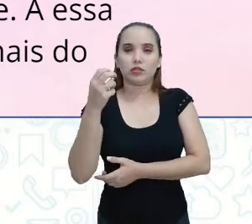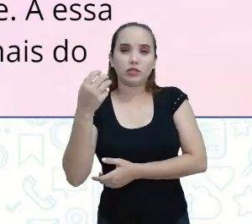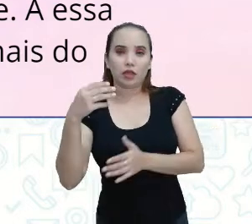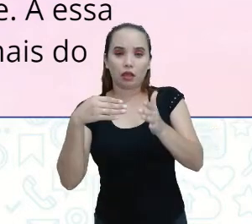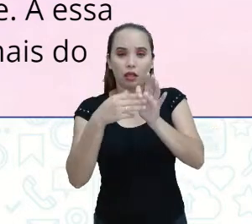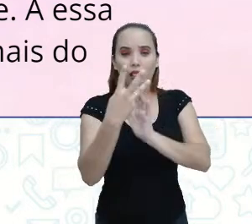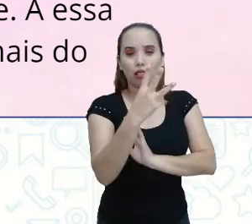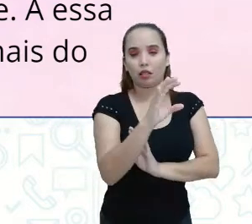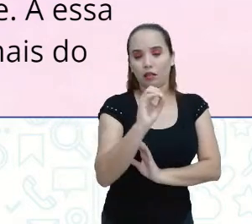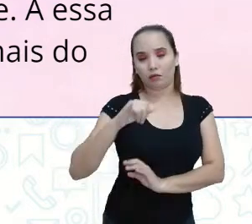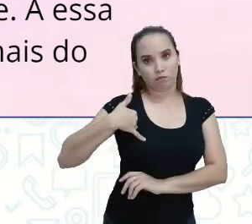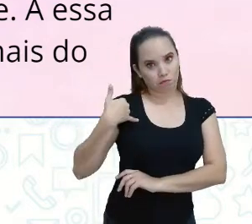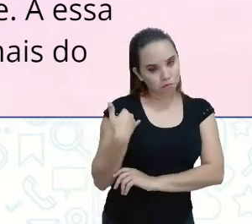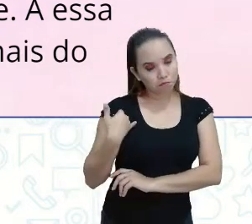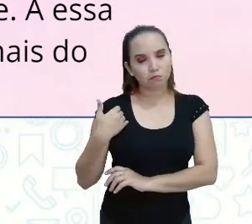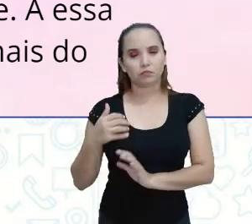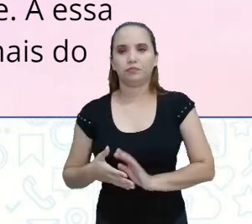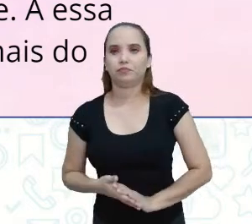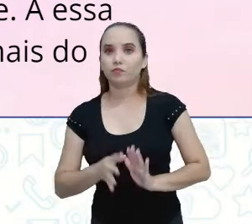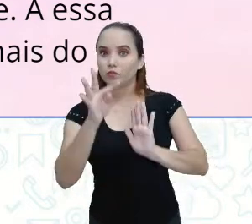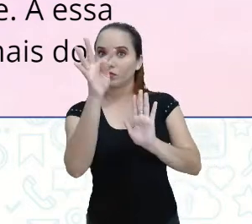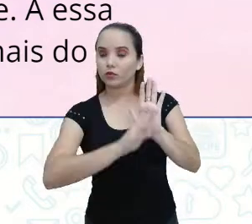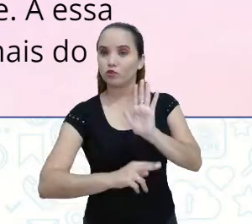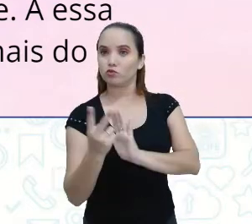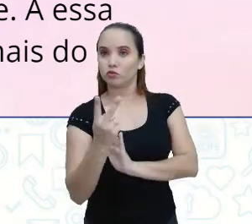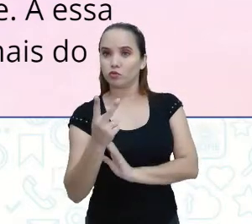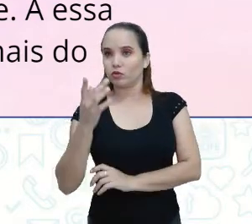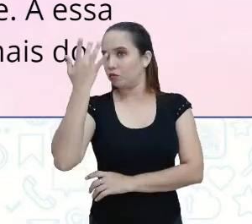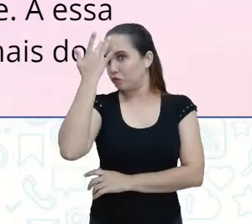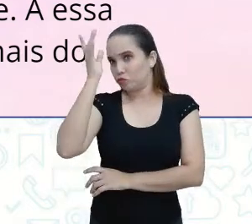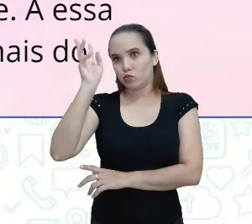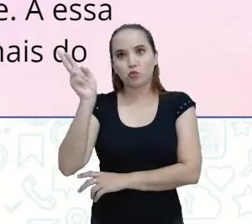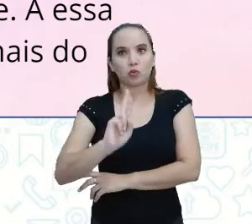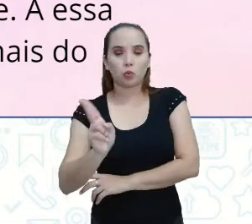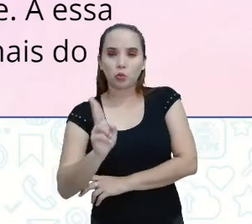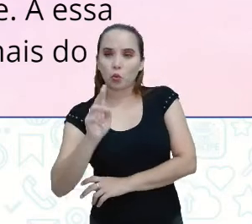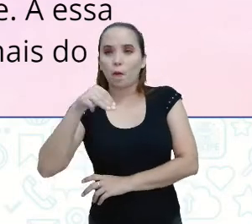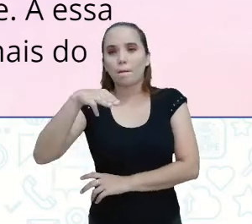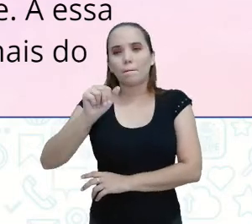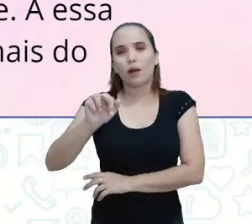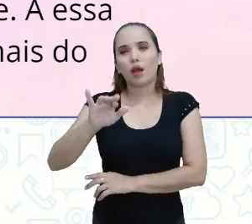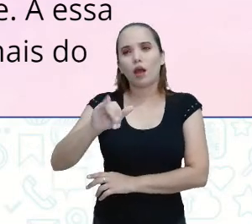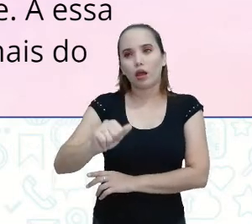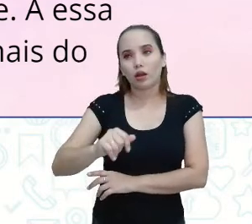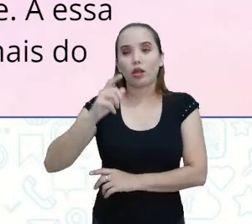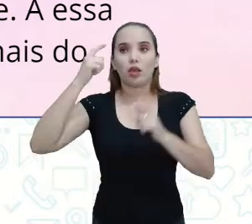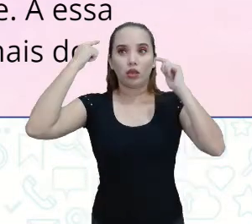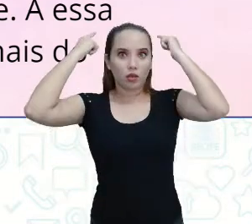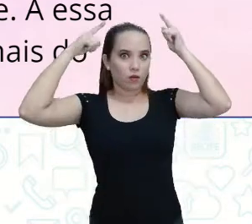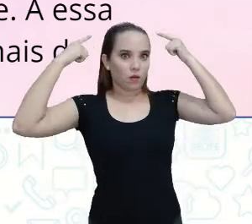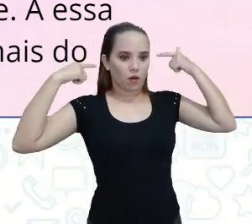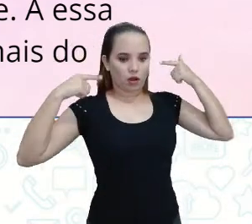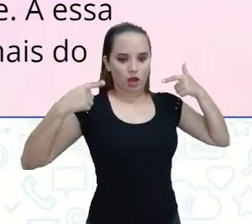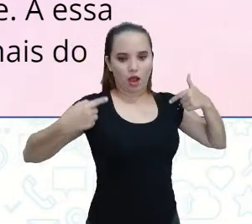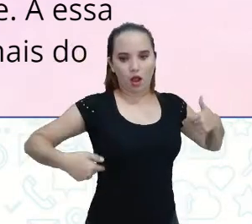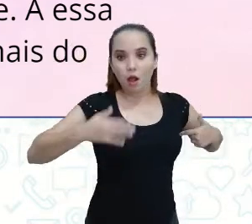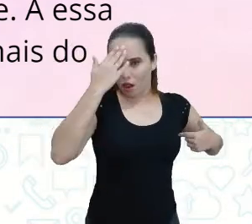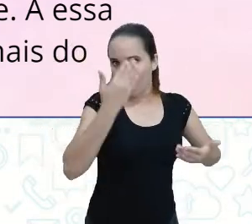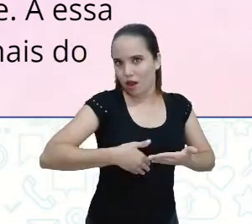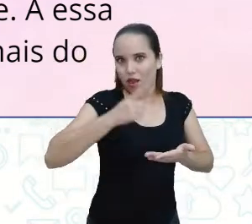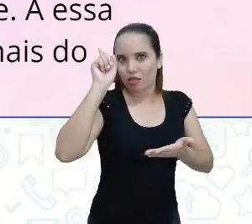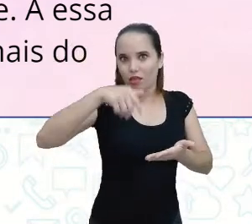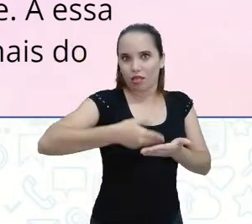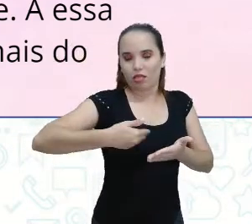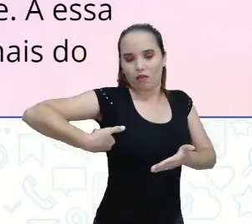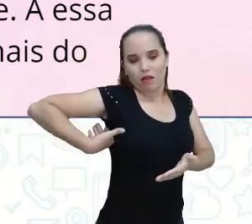2. Não sei se o nome dela é Maria. Seus cabelos cheios de cachos devem escorrer até o meio de suas costas.